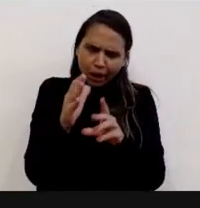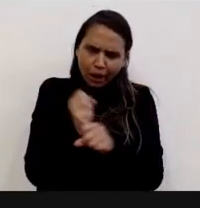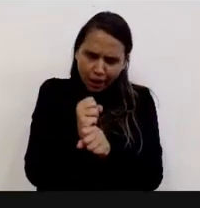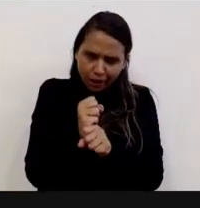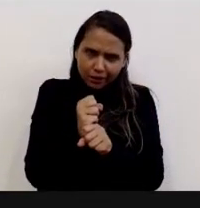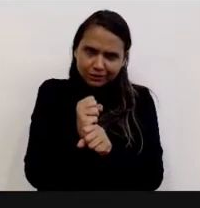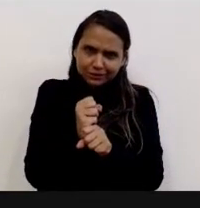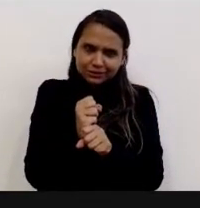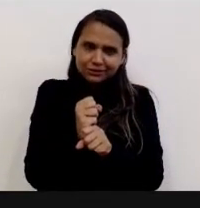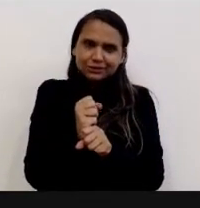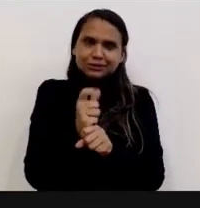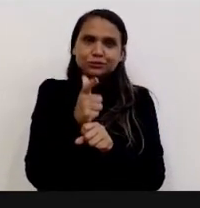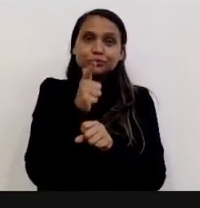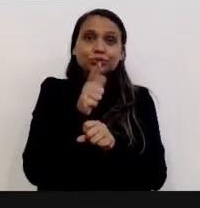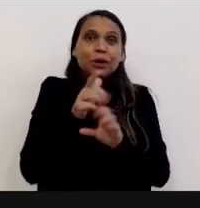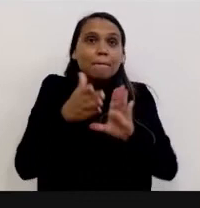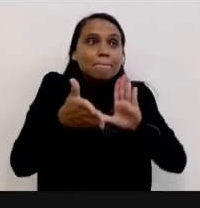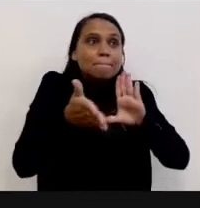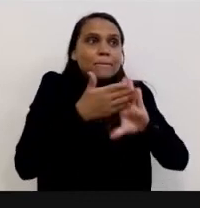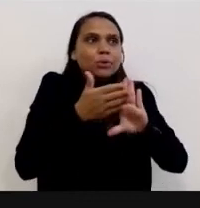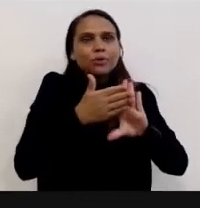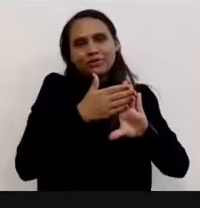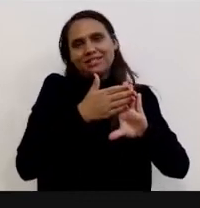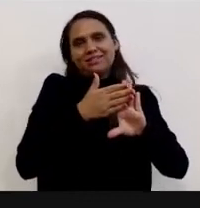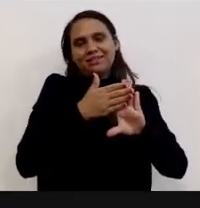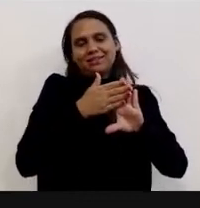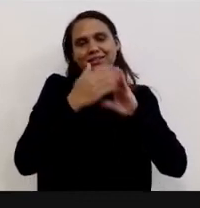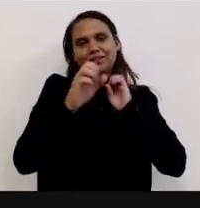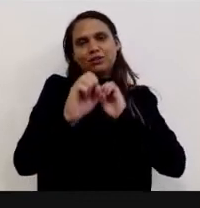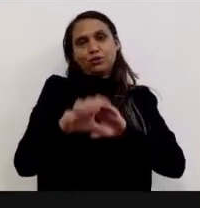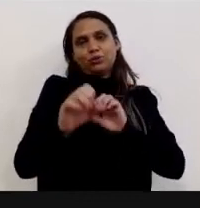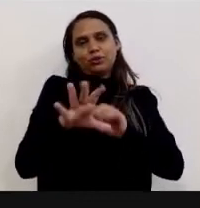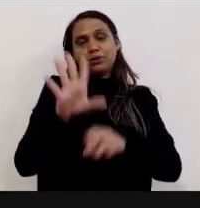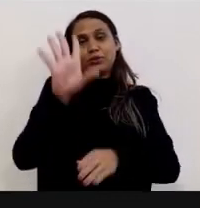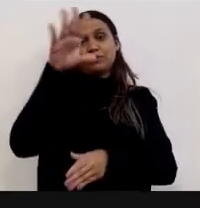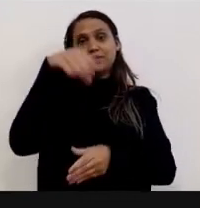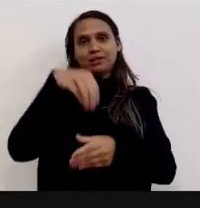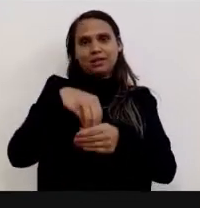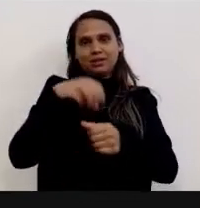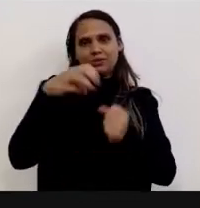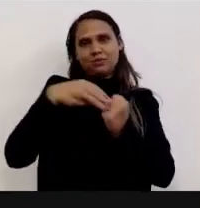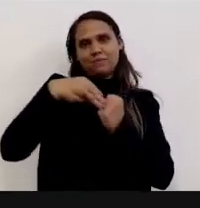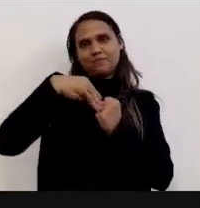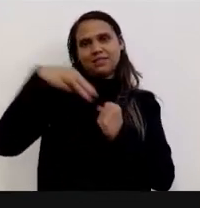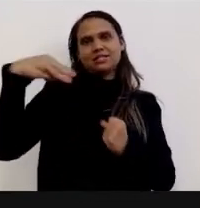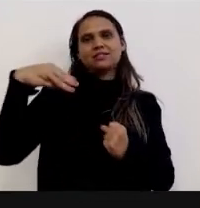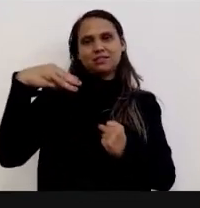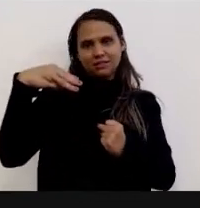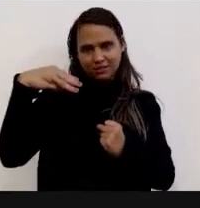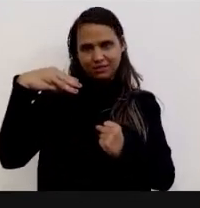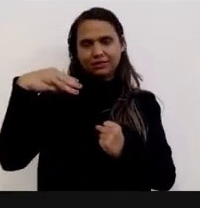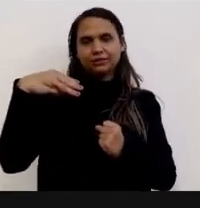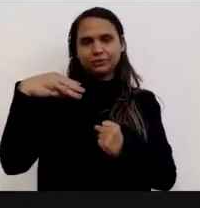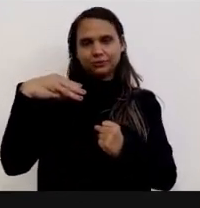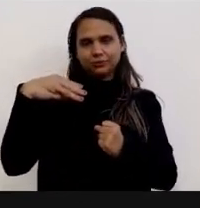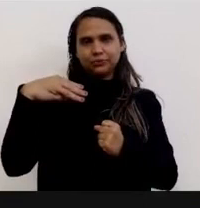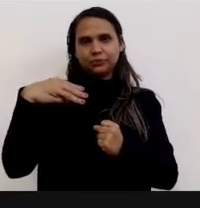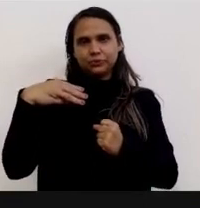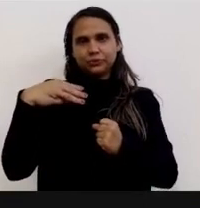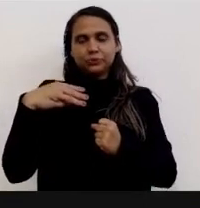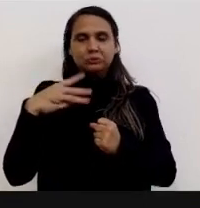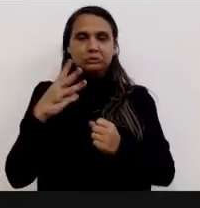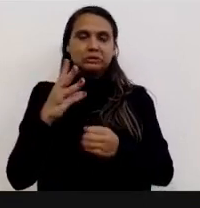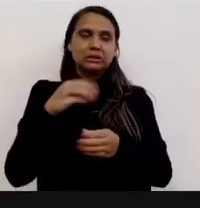e propor uma ação educacional dentro do mestrado profissional em Poder Legislativo em forma de uma